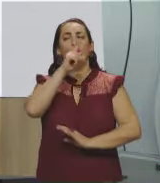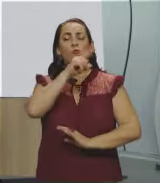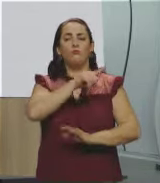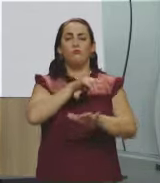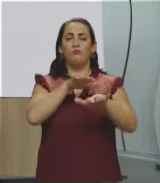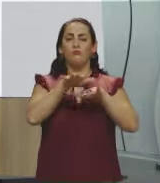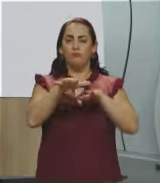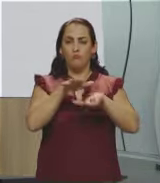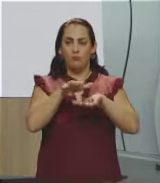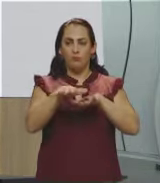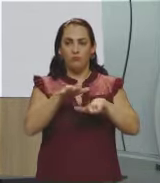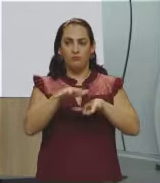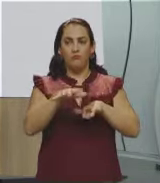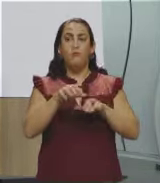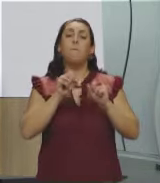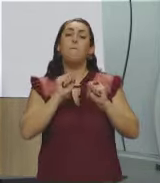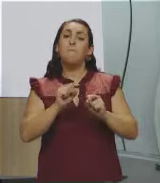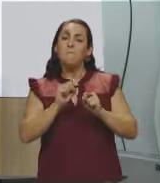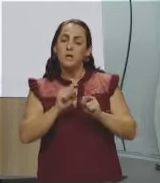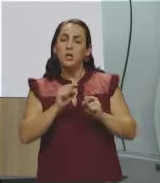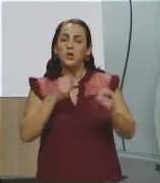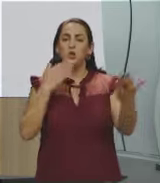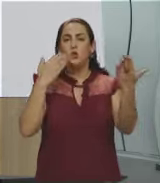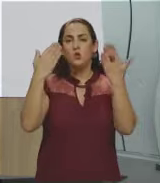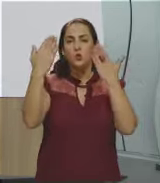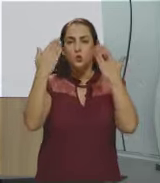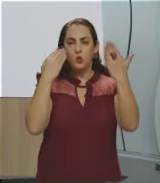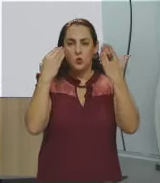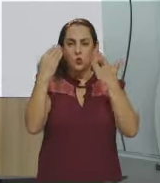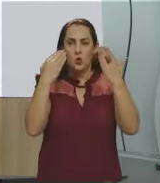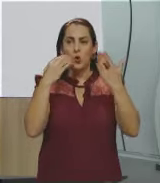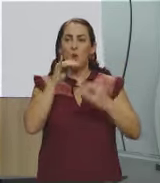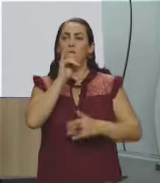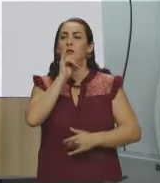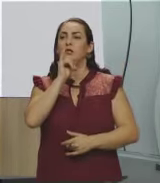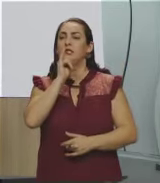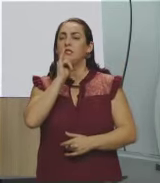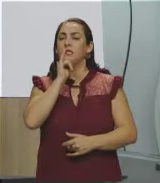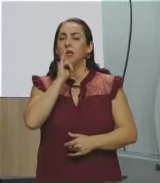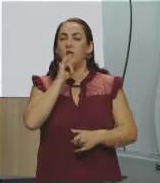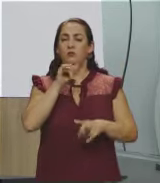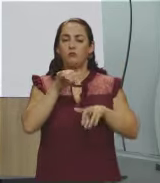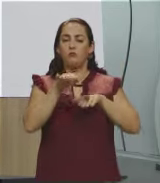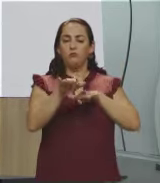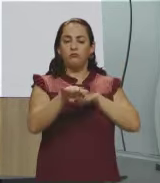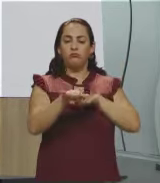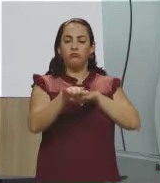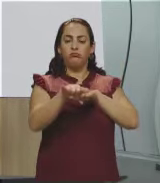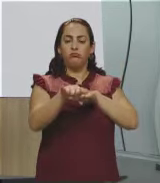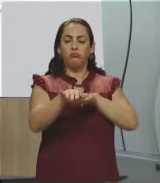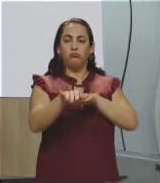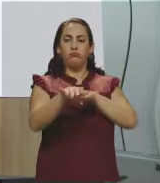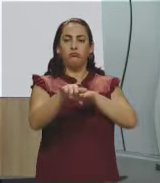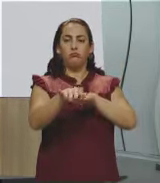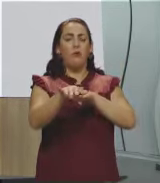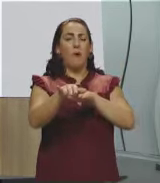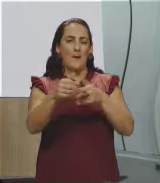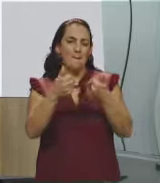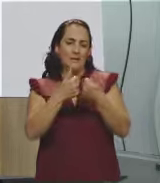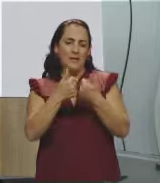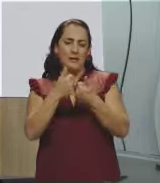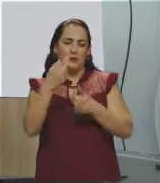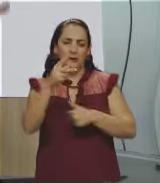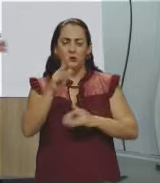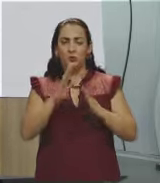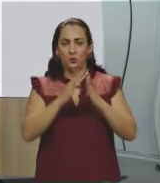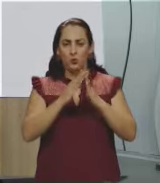movimentação. Você pode fazer até uma comparação com isso pensando no trânsito próximo à sua casa ou numa cidade pequena.